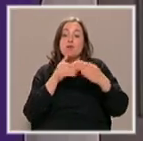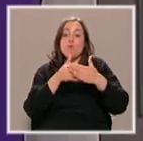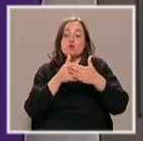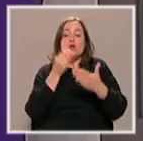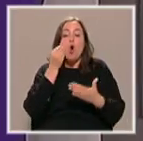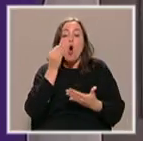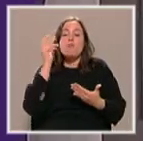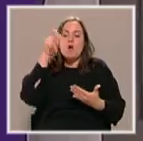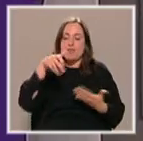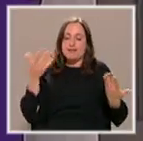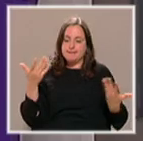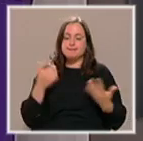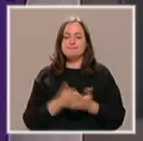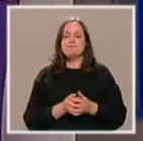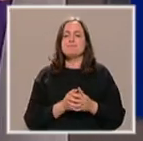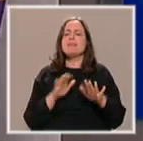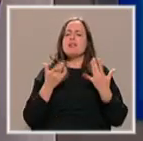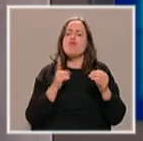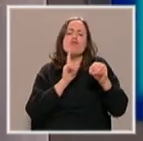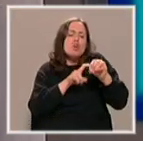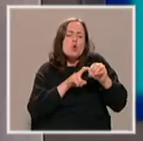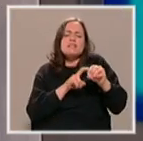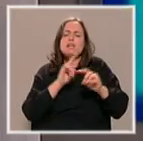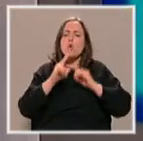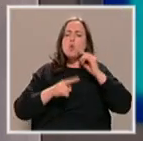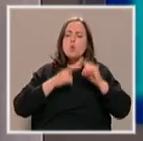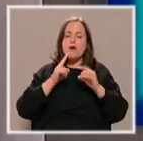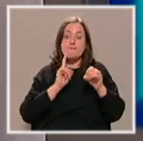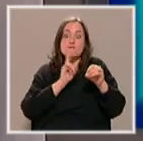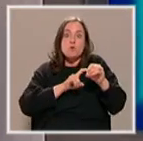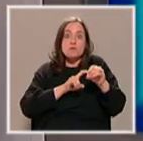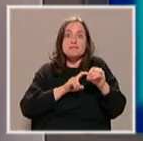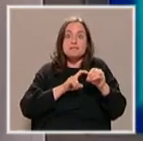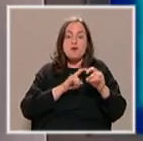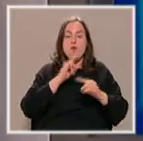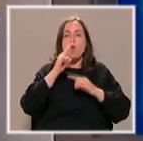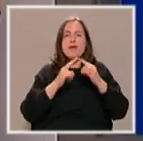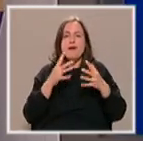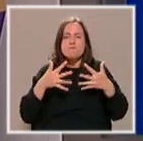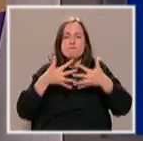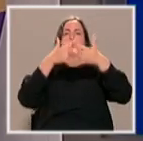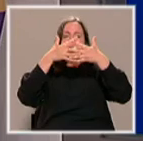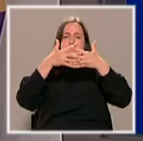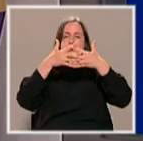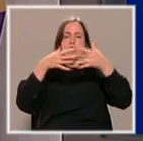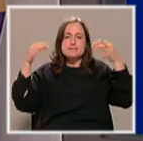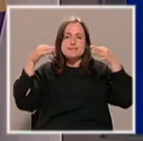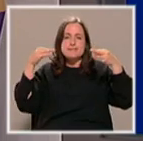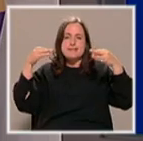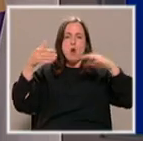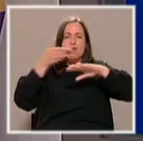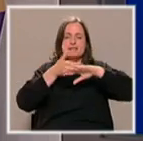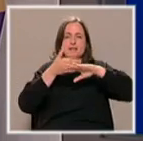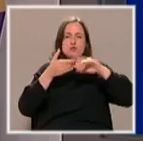e é por aí que vamos começar. O que é então a fecundação? Já sabemos que a fecundação é nada mais do que a fusão das duas células